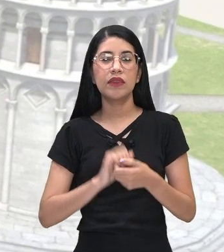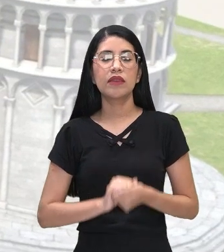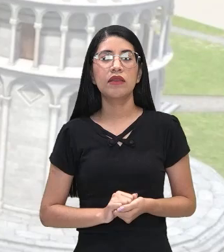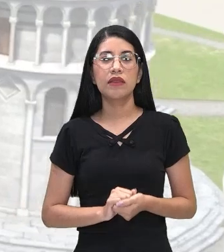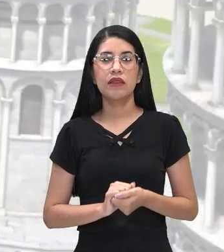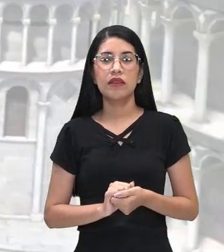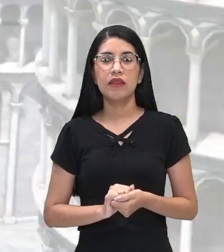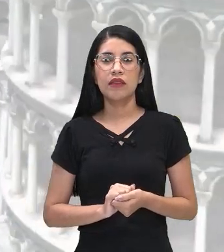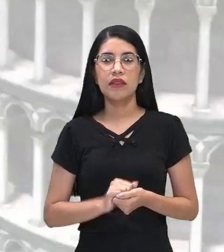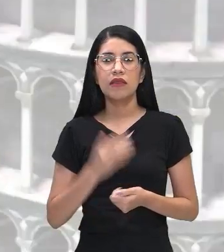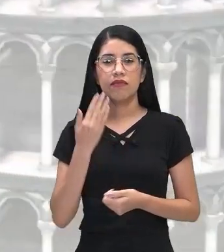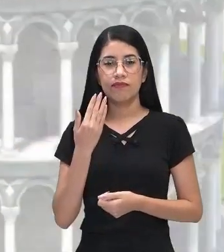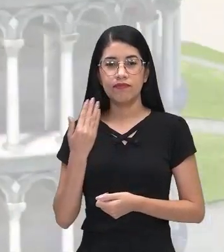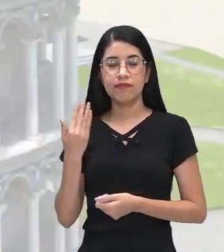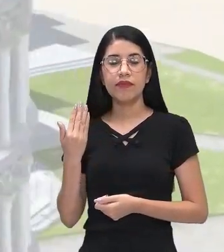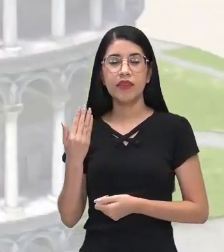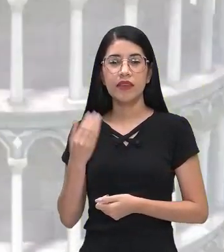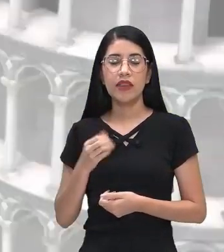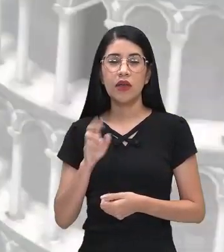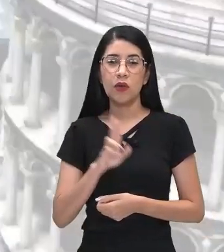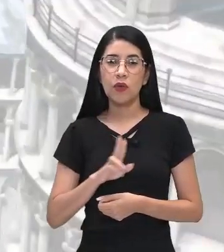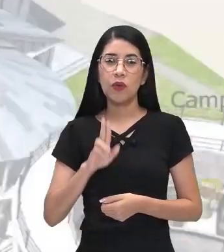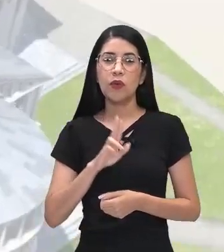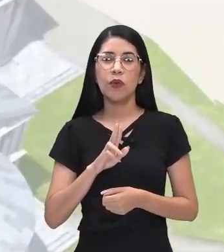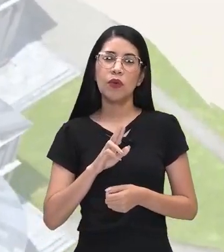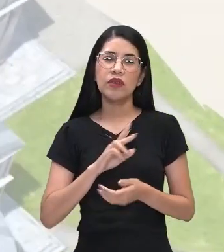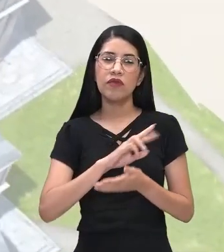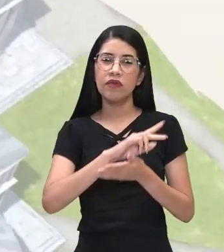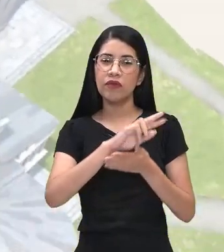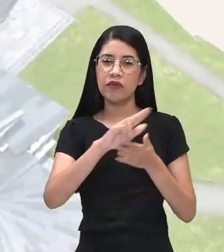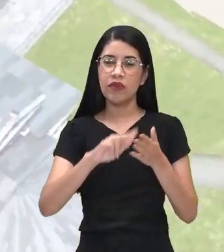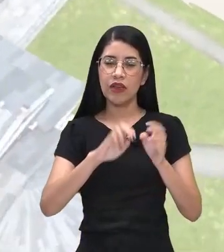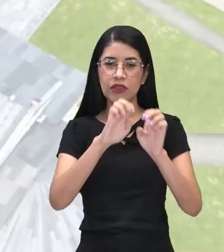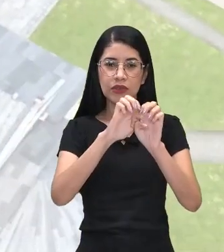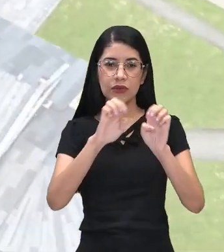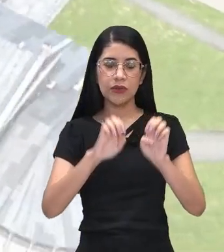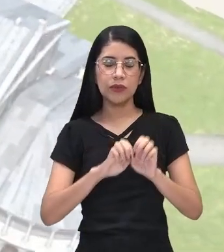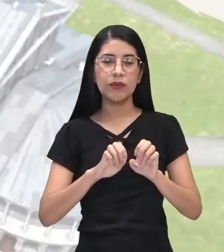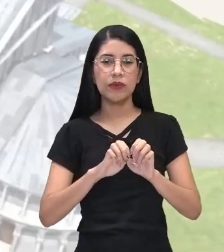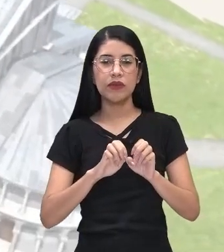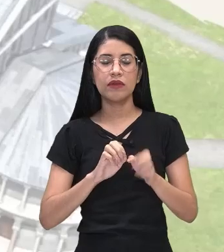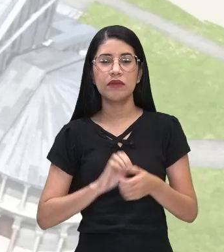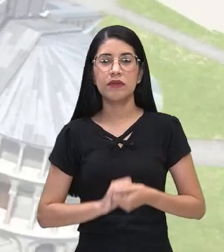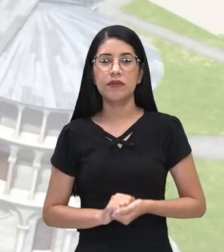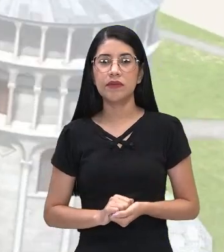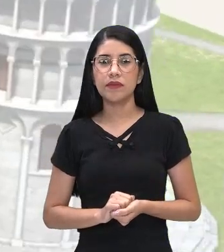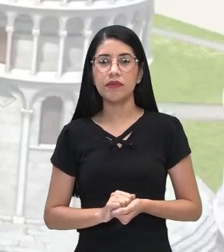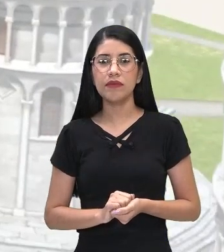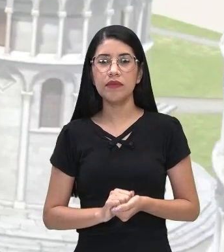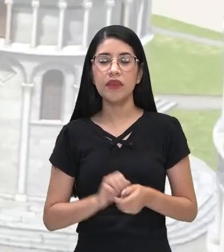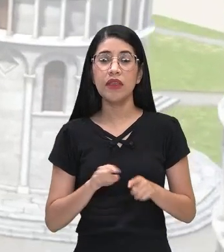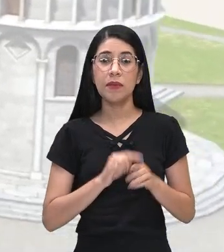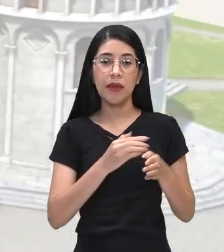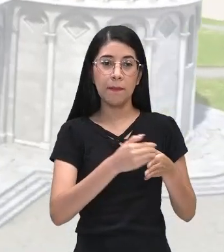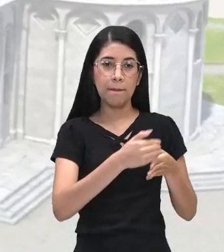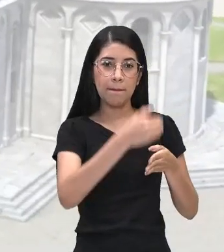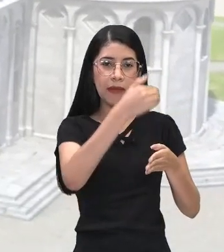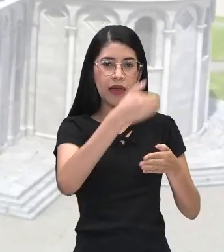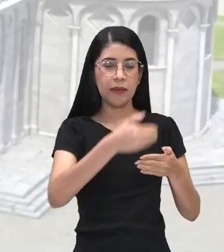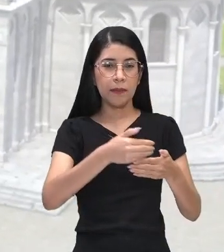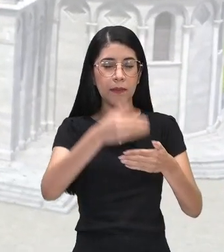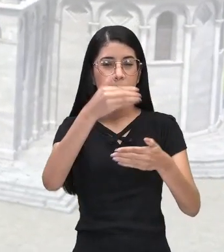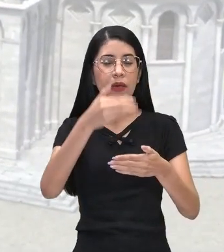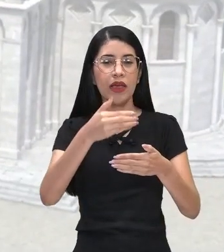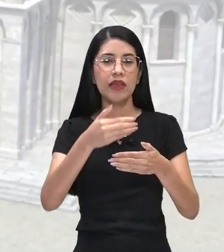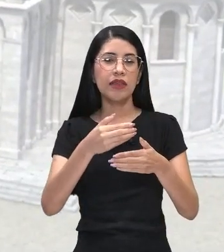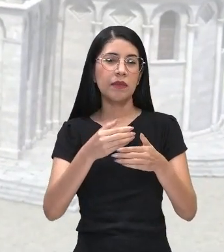né? Solidez, utilização das abóbodas aqui, como vocês podem ver. Paredes muito grossas, interior